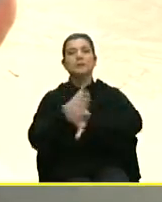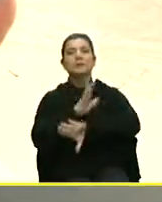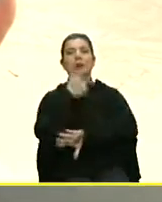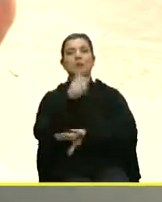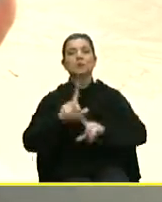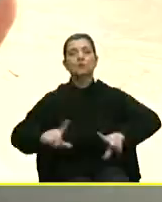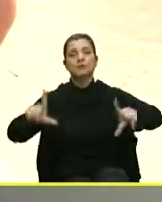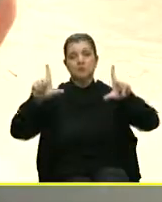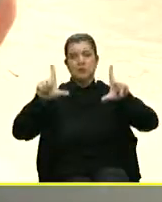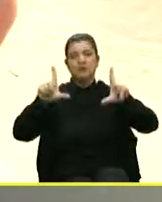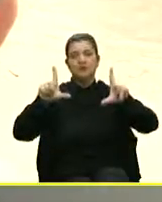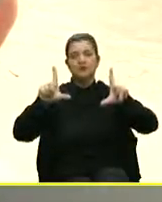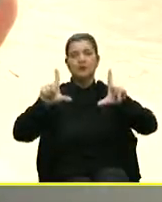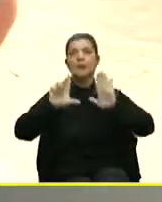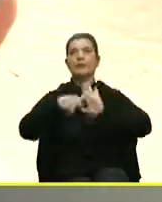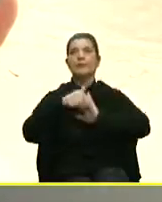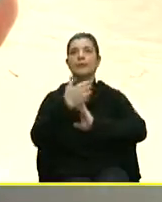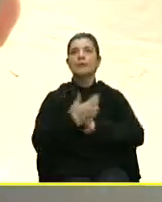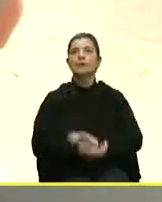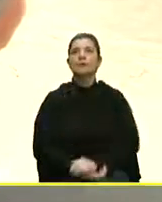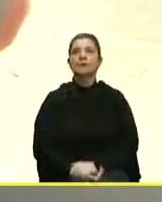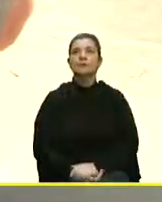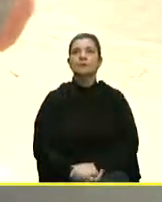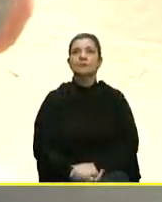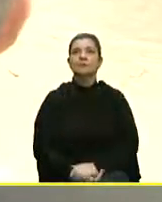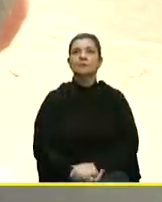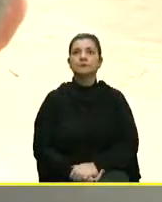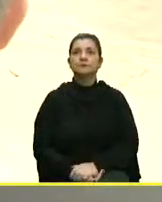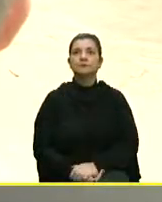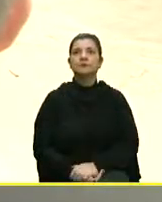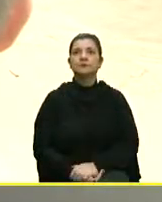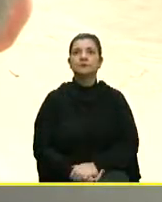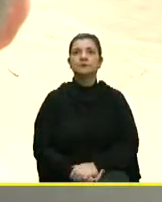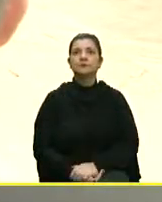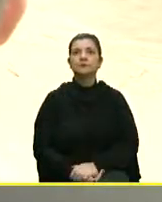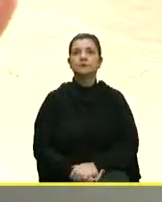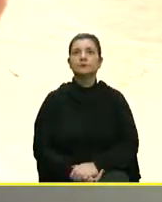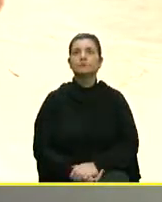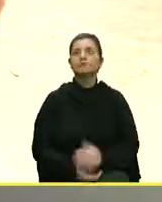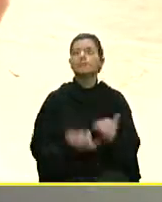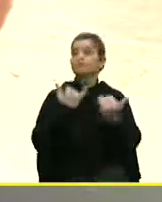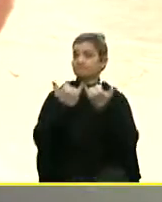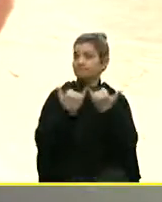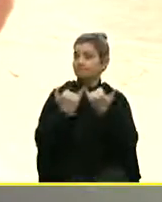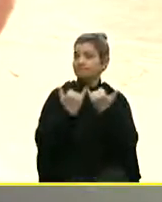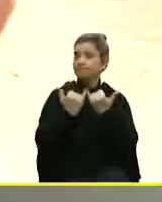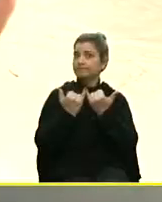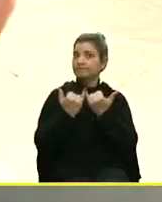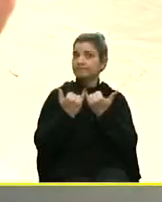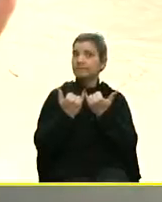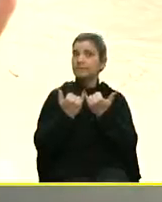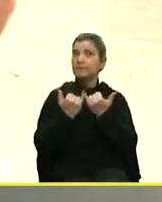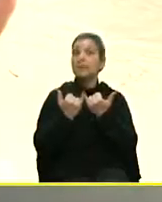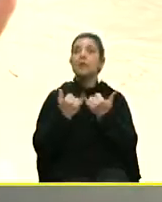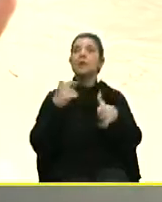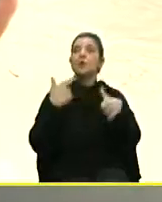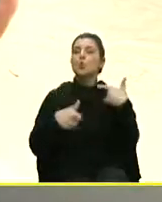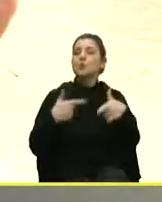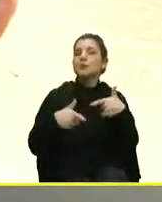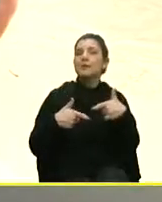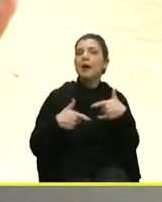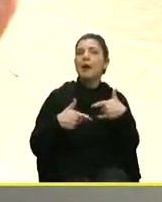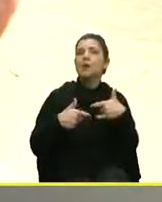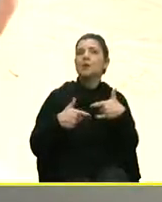um mais um slides após Esse eu já mencionei 10 e poder legislativo e quatro executivo para dar um exemplo pra vocês Talvez o trabalho que eles ganham mais